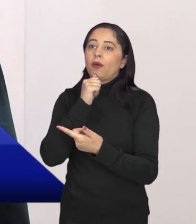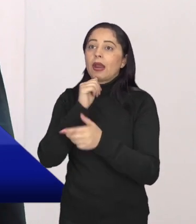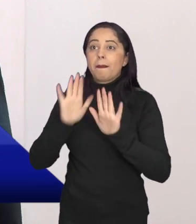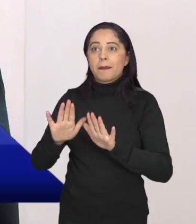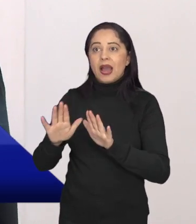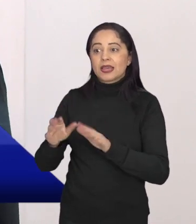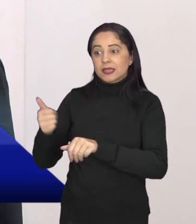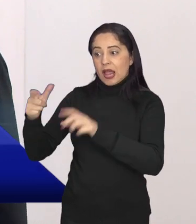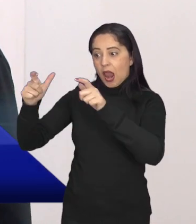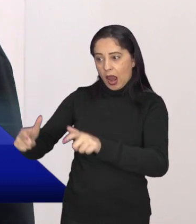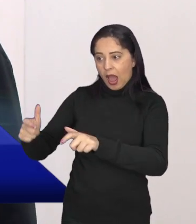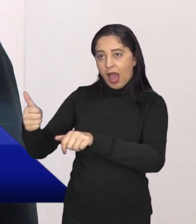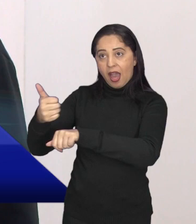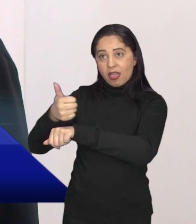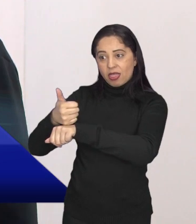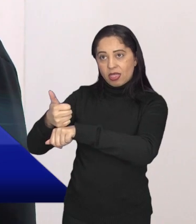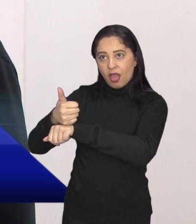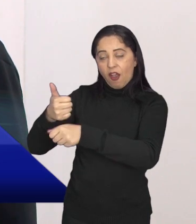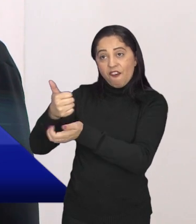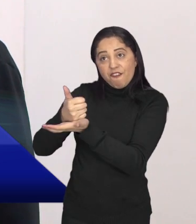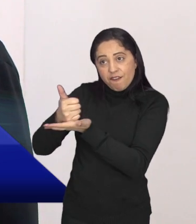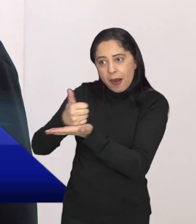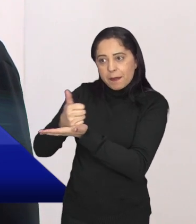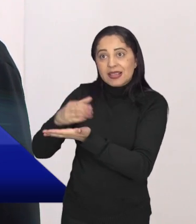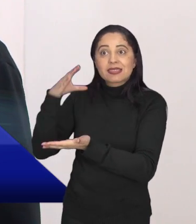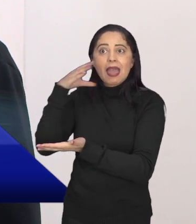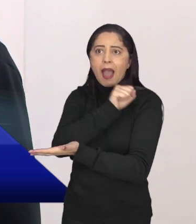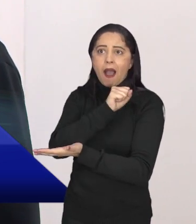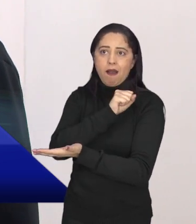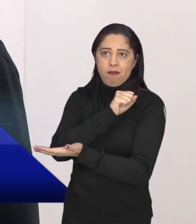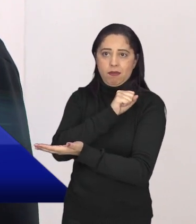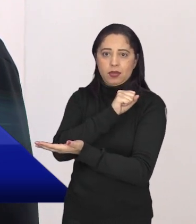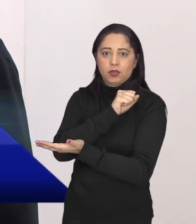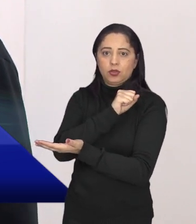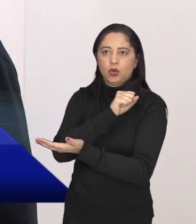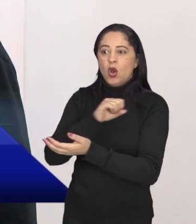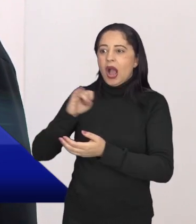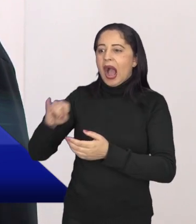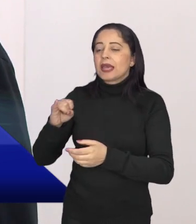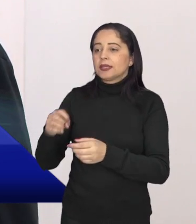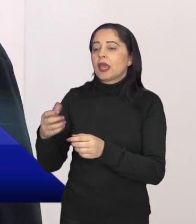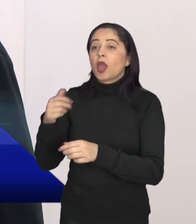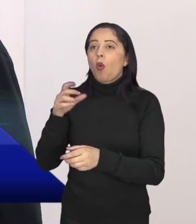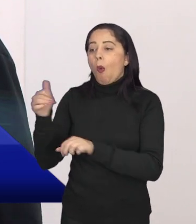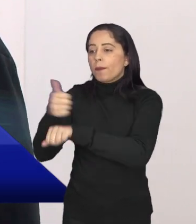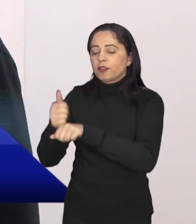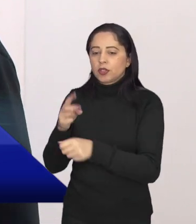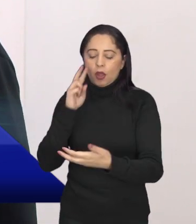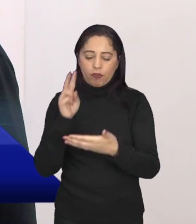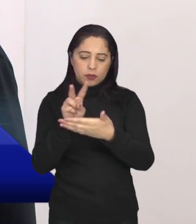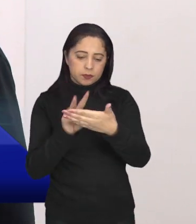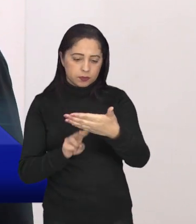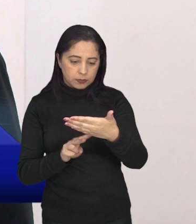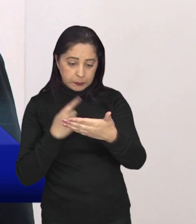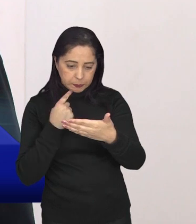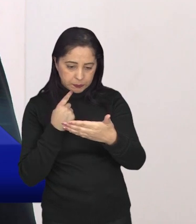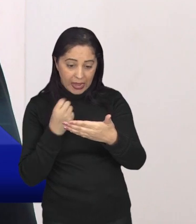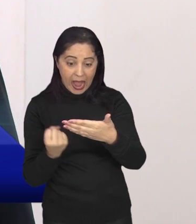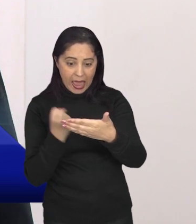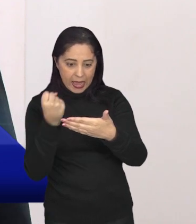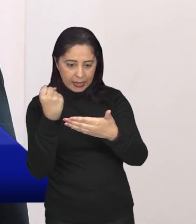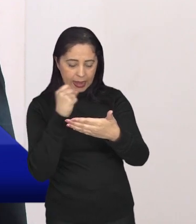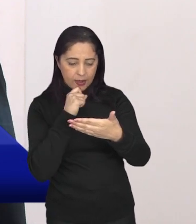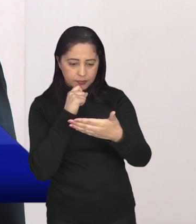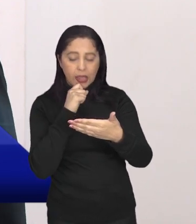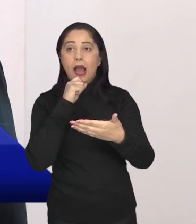do farmacêutico no estabelecimento e ali ele vai decidir se dependendo da gravidade do resultado se ele vai poder